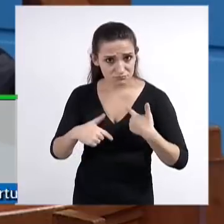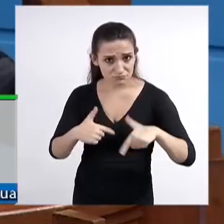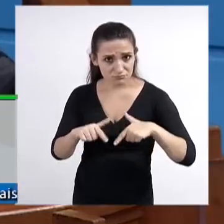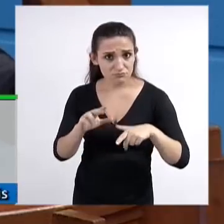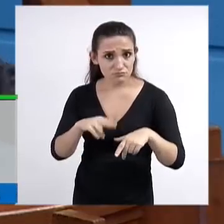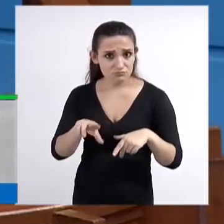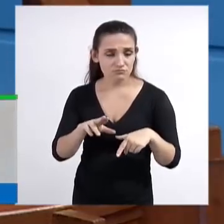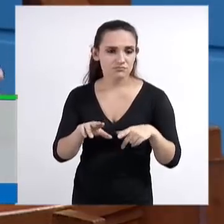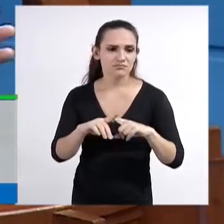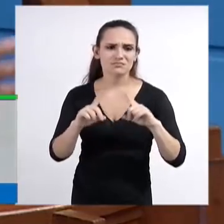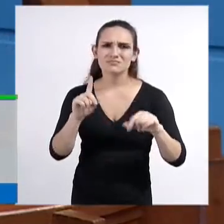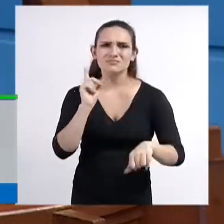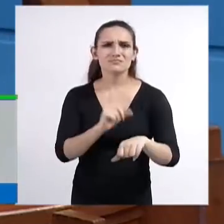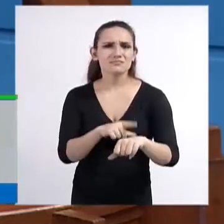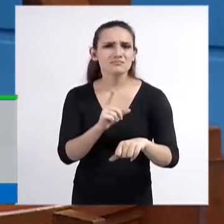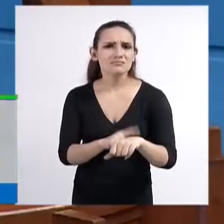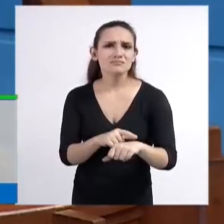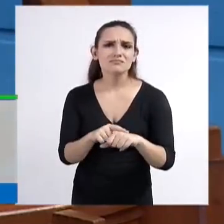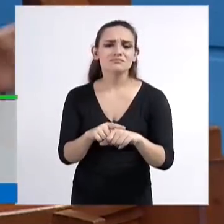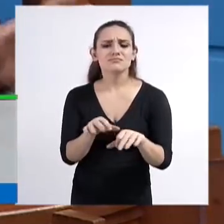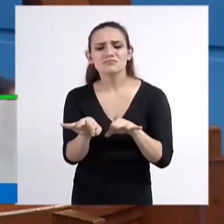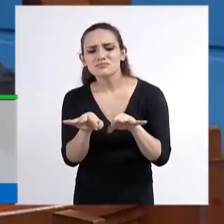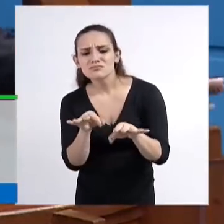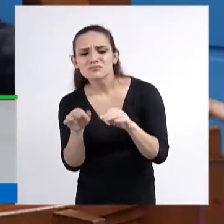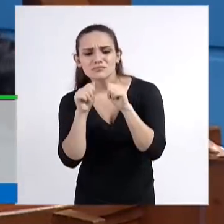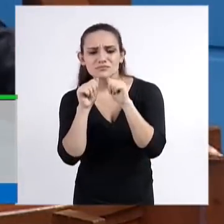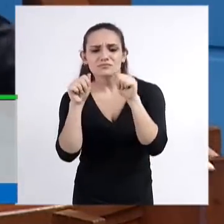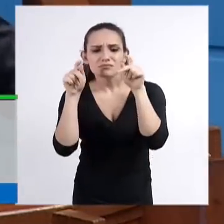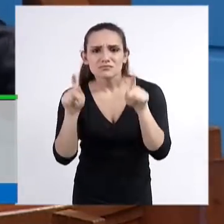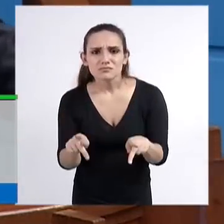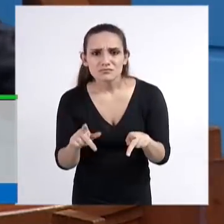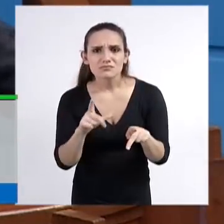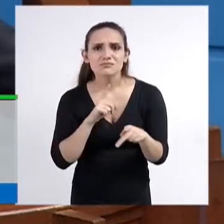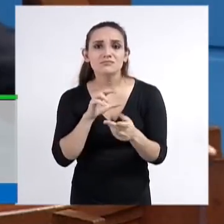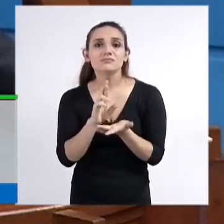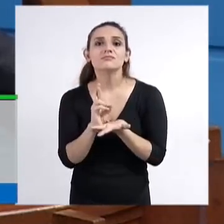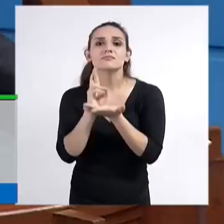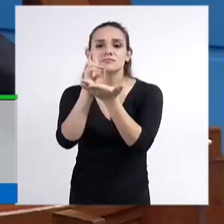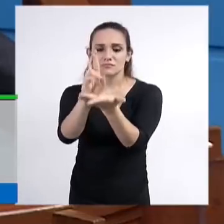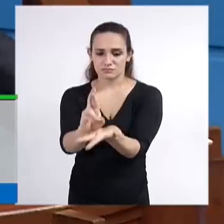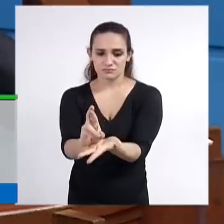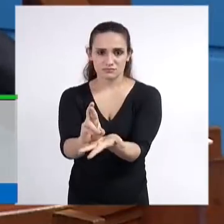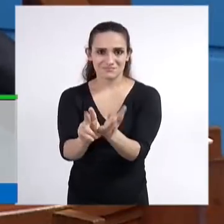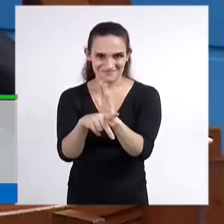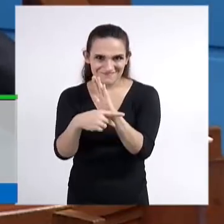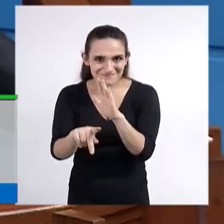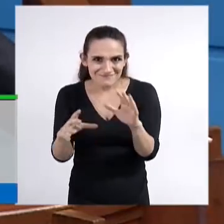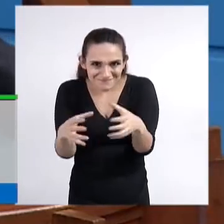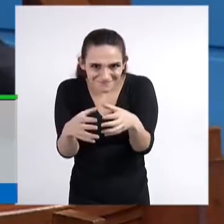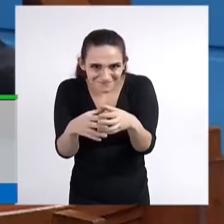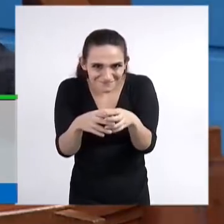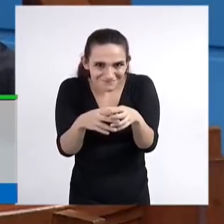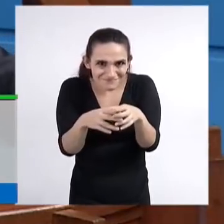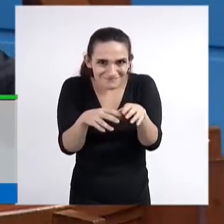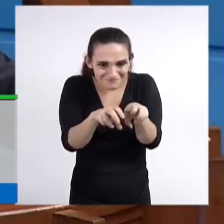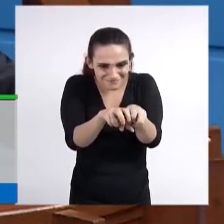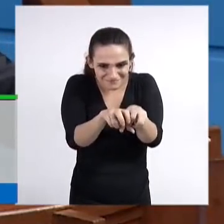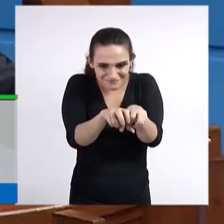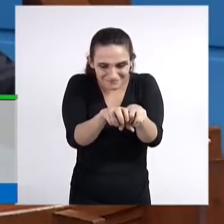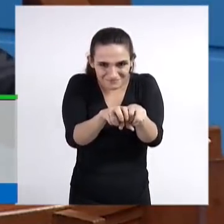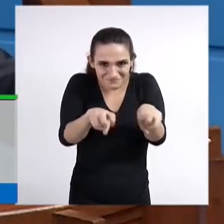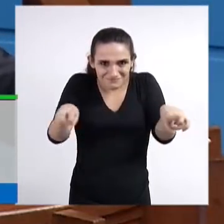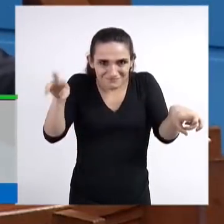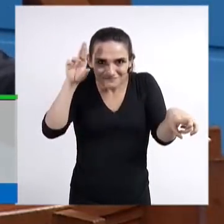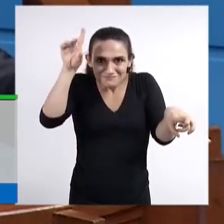e na condução dos representantes que comporam a